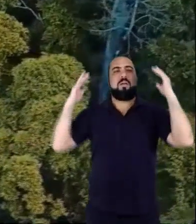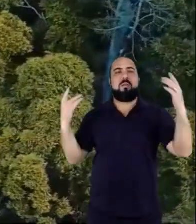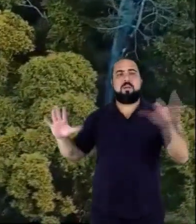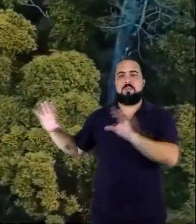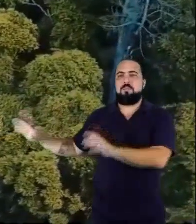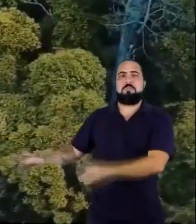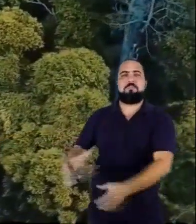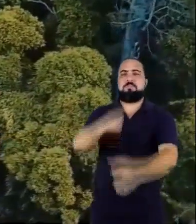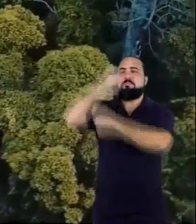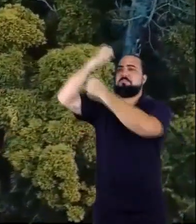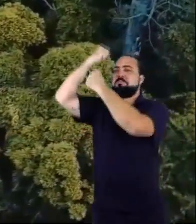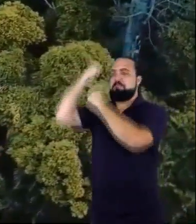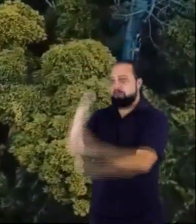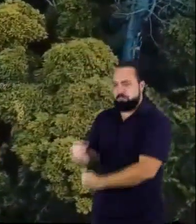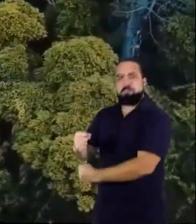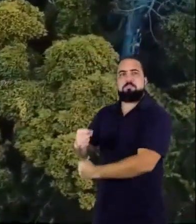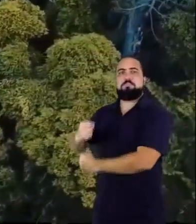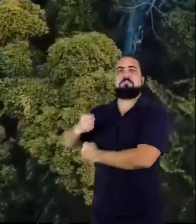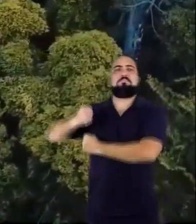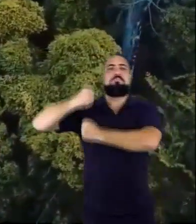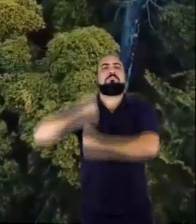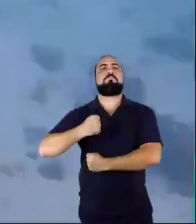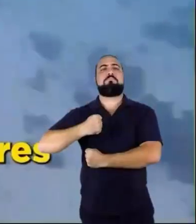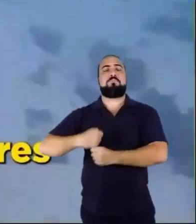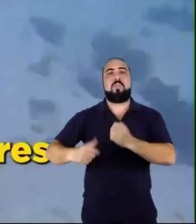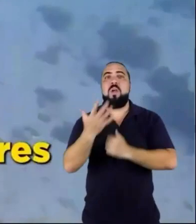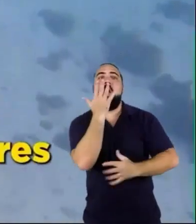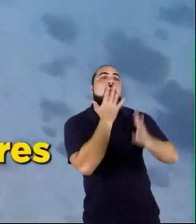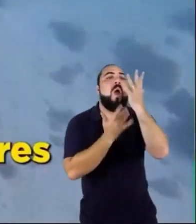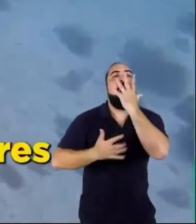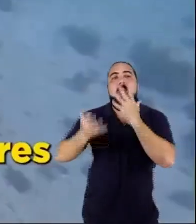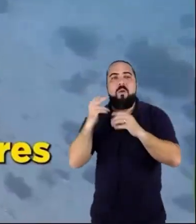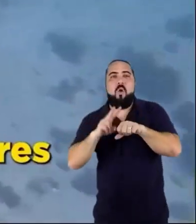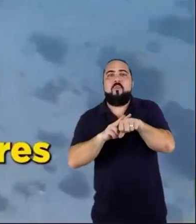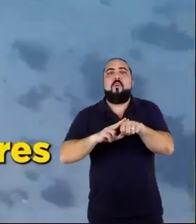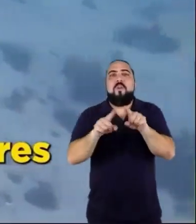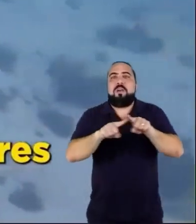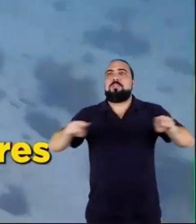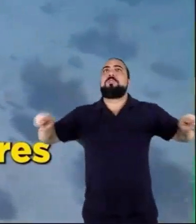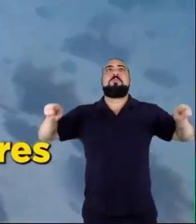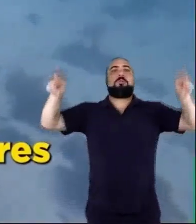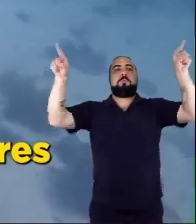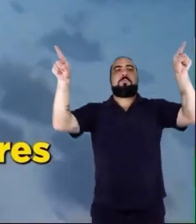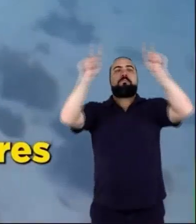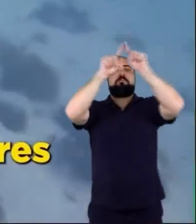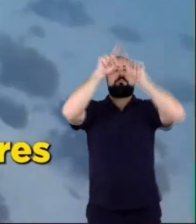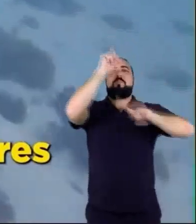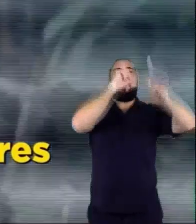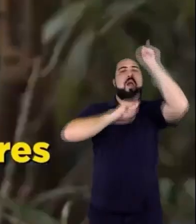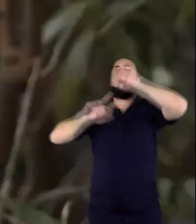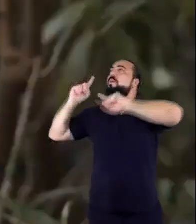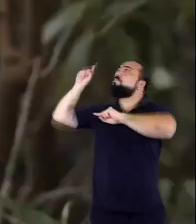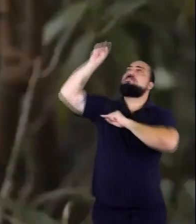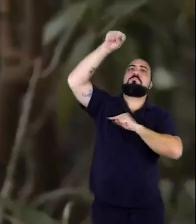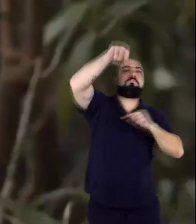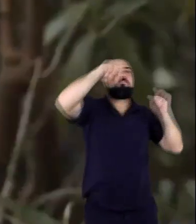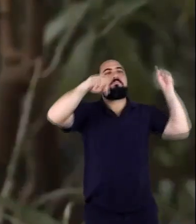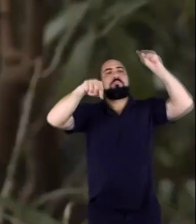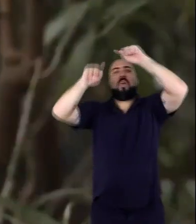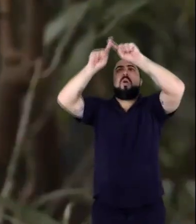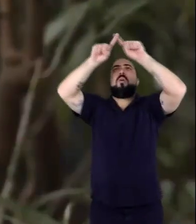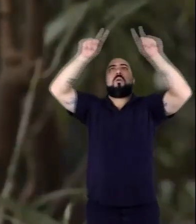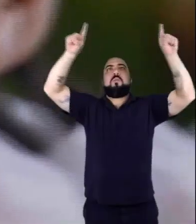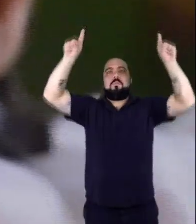nossos bosques tem mais vida nossa vida no teu seio mais amores